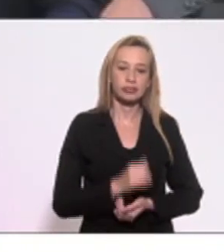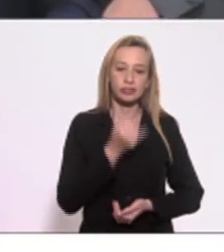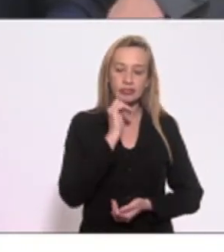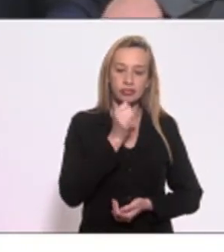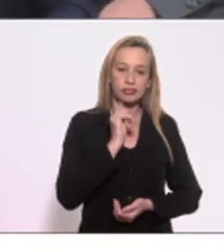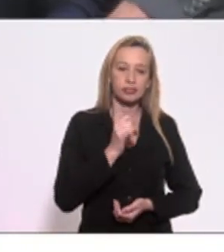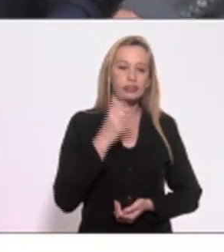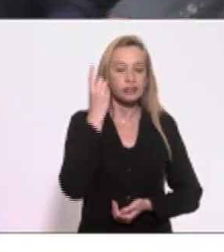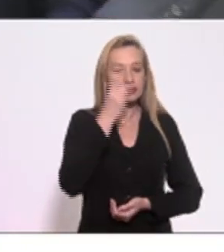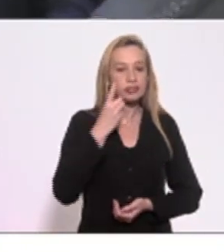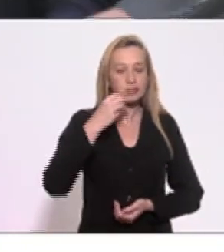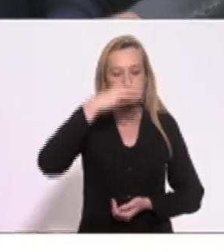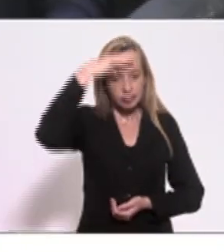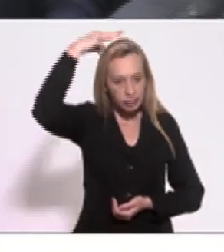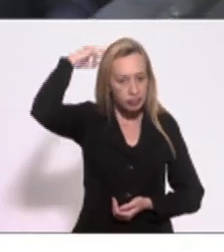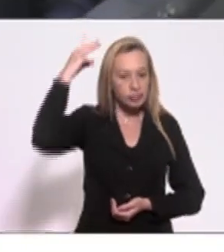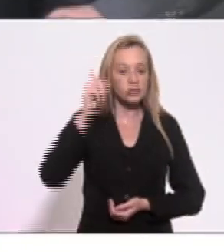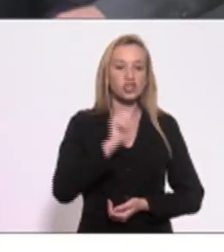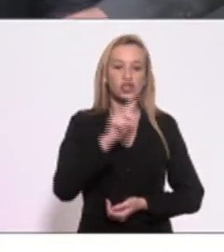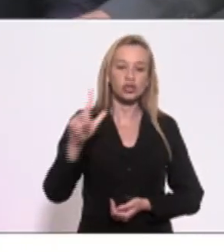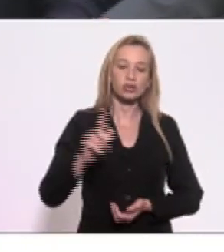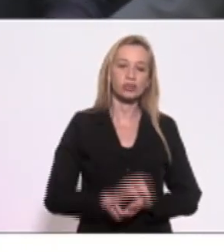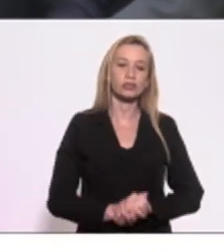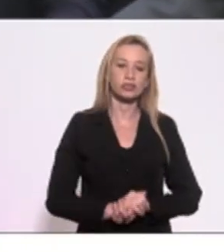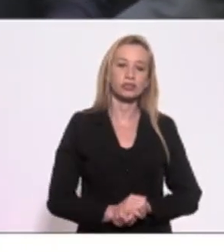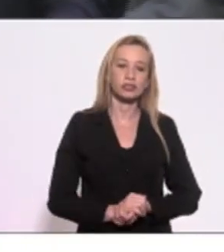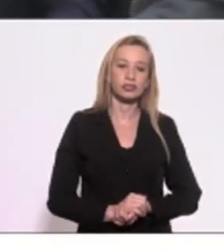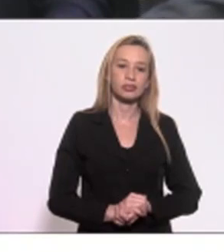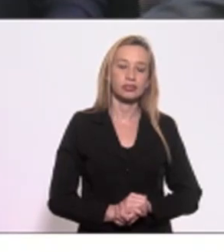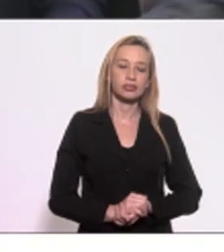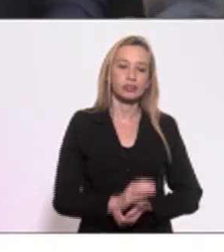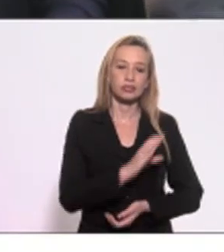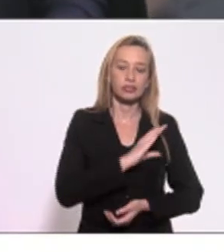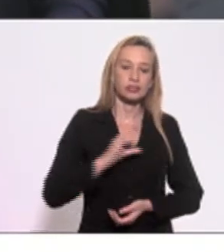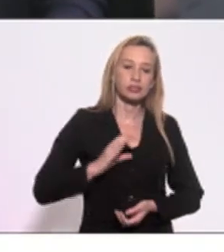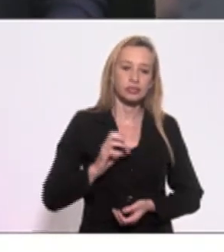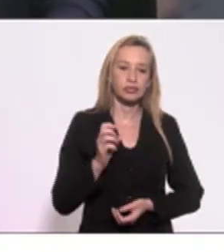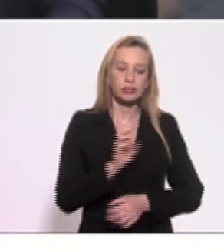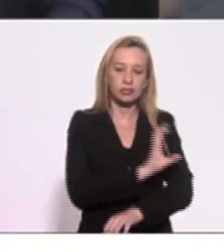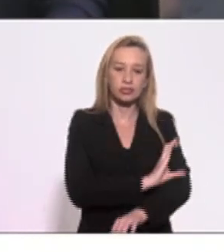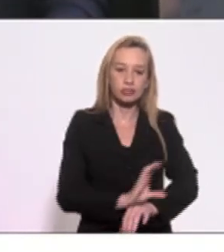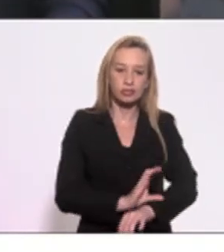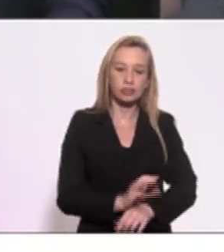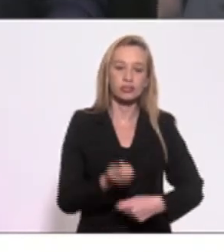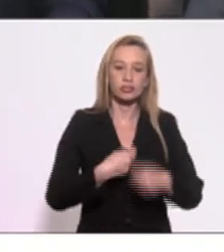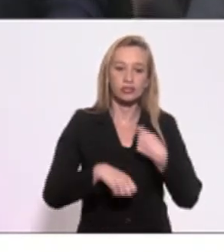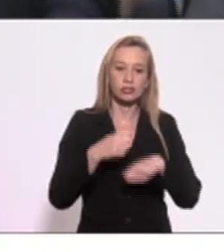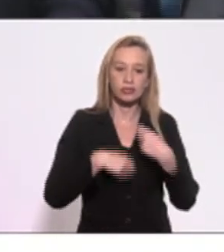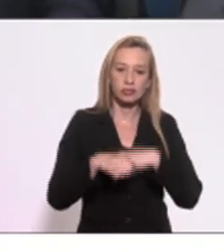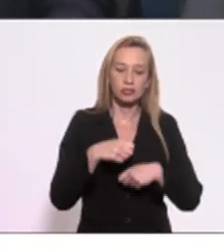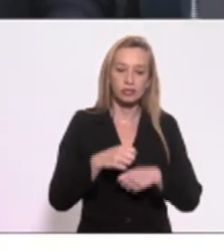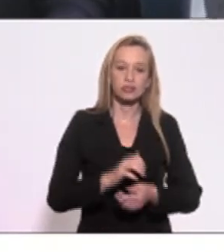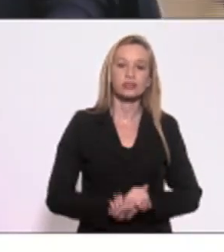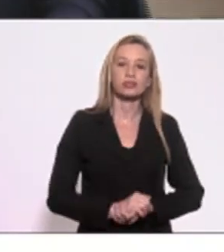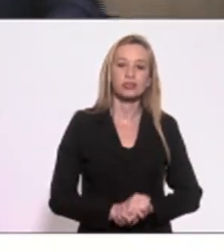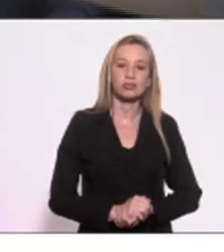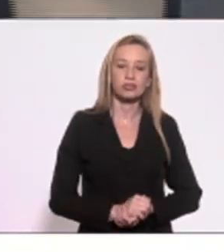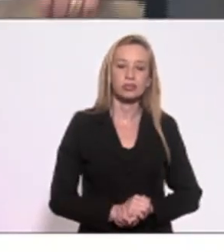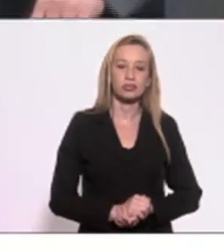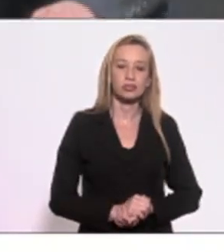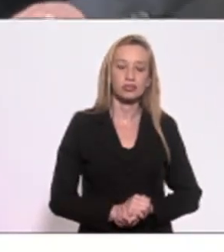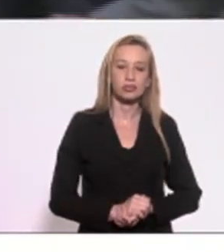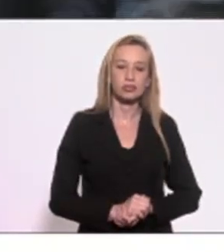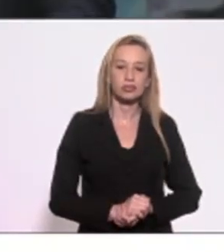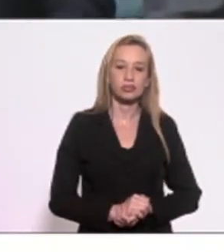Relatores, deputados Márcio Pacheco e Gil Viana. Pendente de pareceres das comissões de Cultura, Orçamento, Finanças, Fiscalização Financeira e Controle.